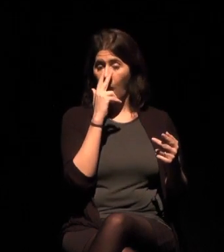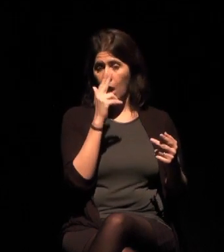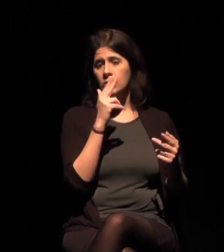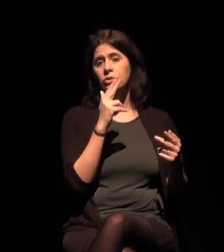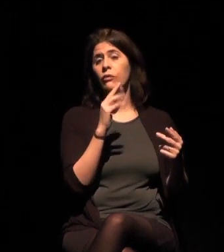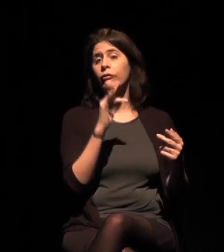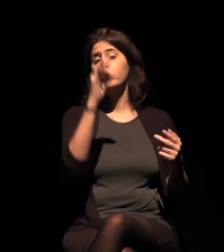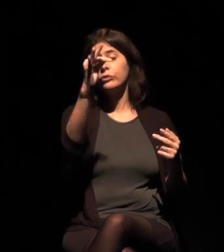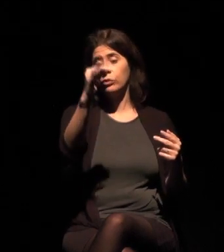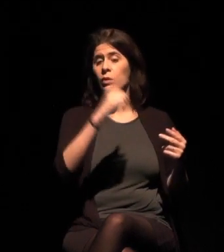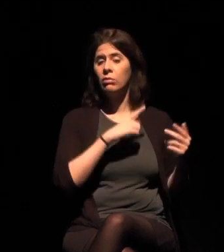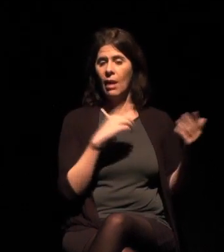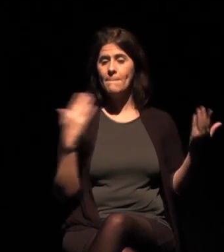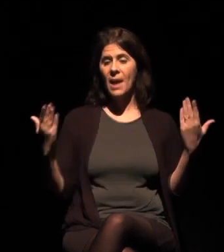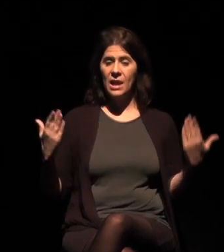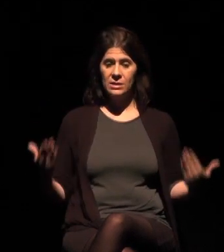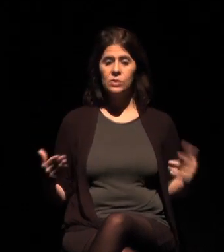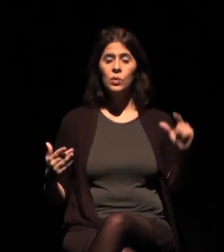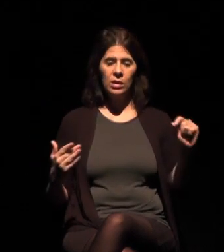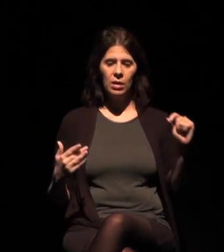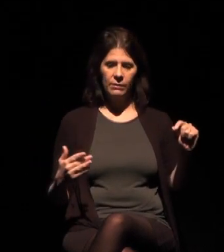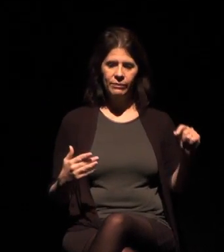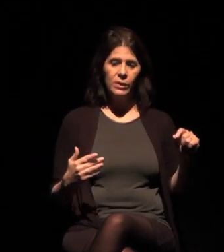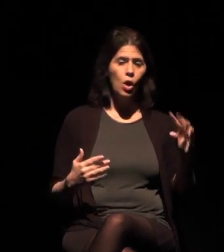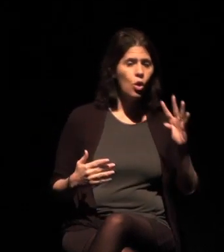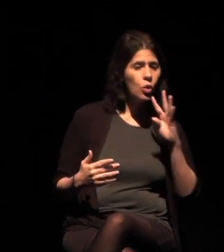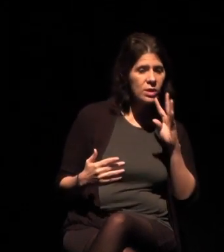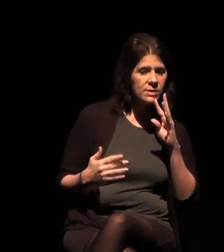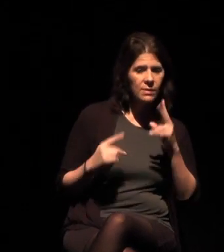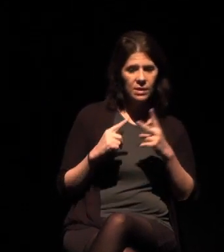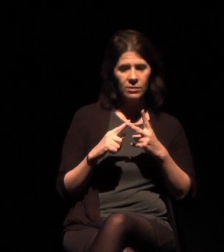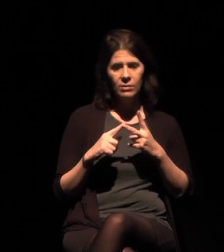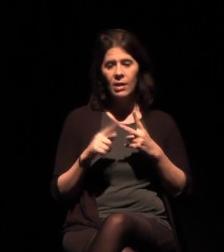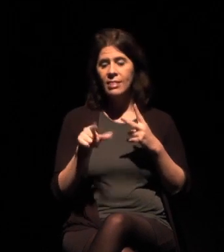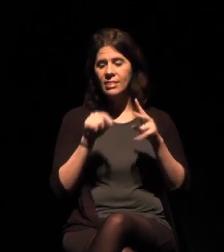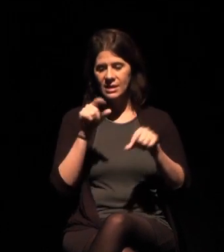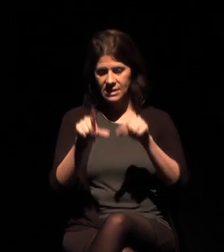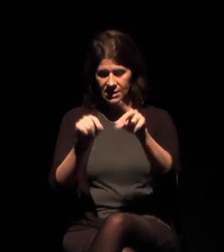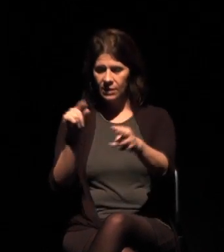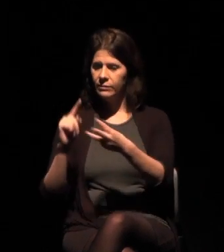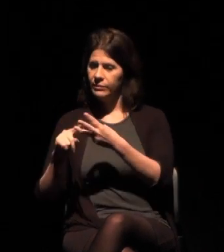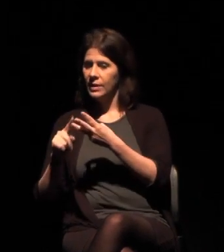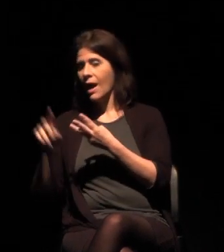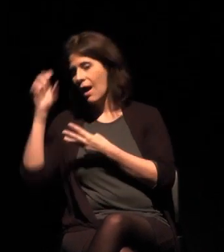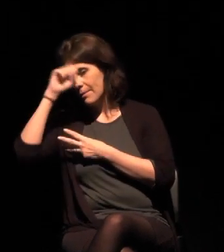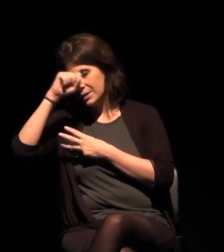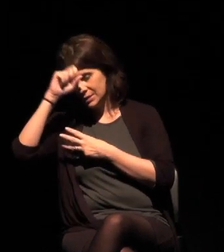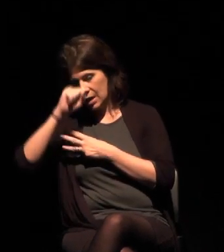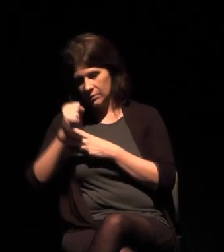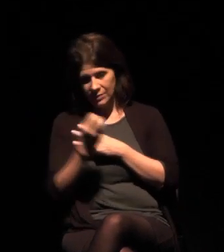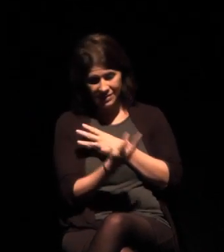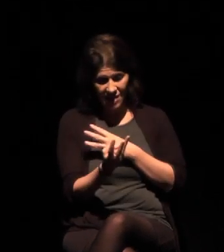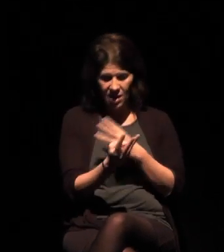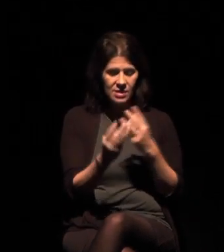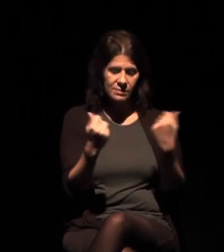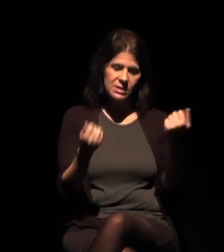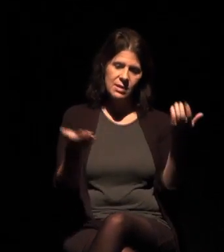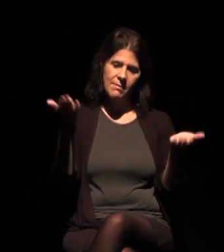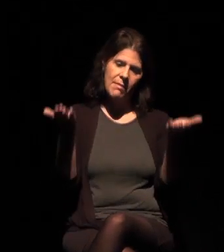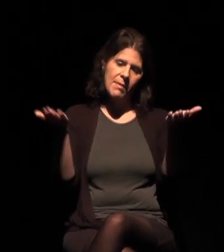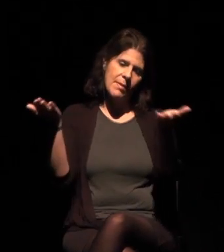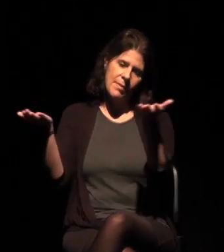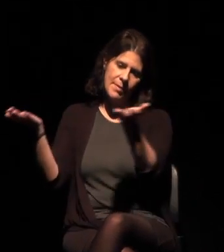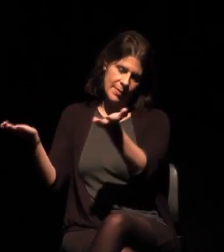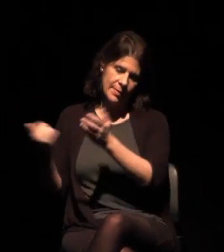representar conhecimento uma decisão e aprender deixo dá dois exemplos aqui de coisas que a gente está fazendo laboratório na escola politécnica